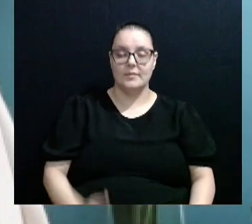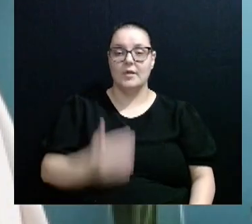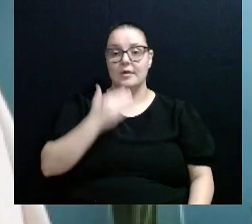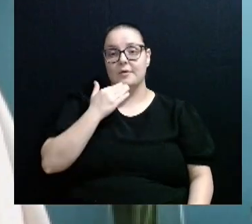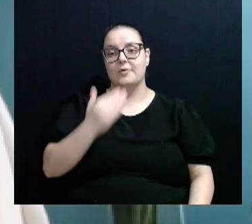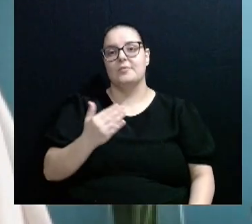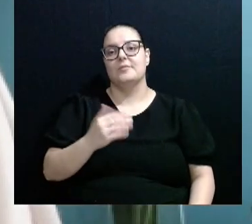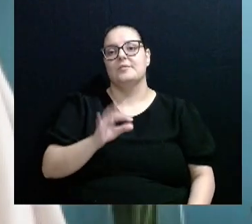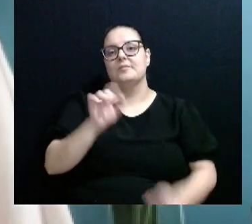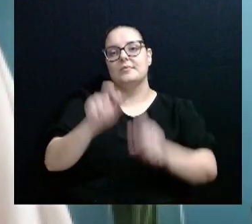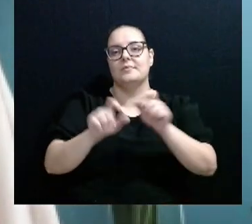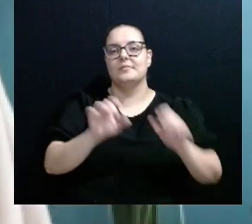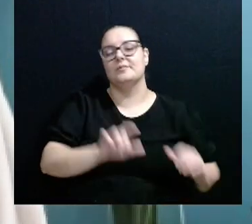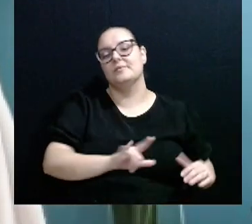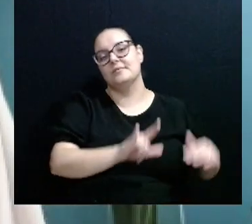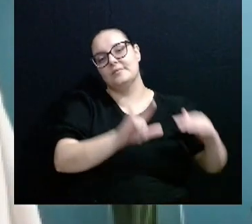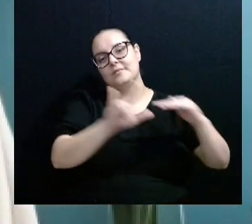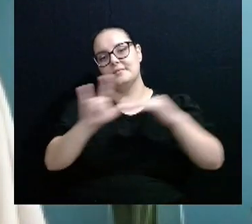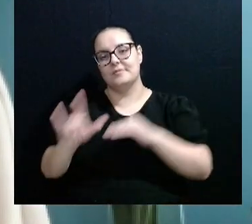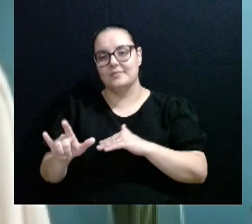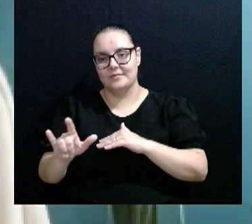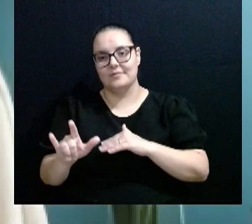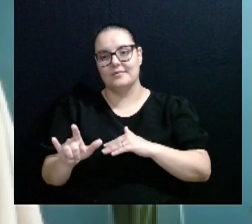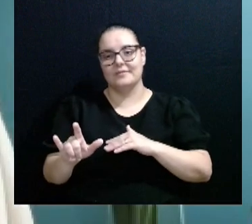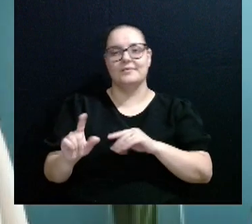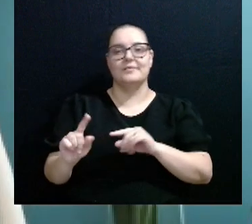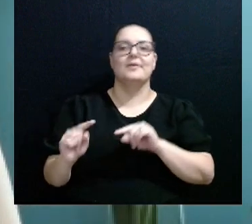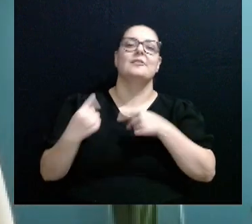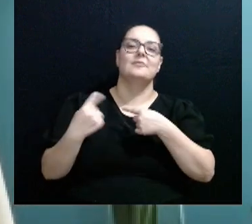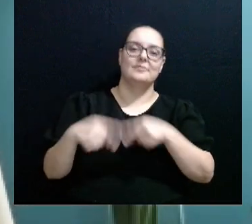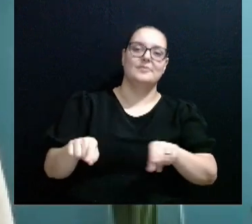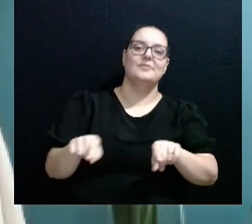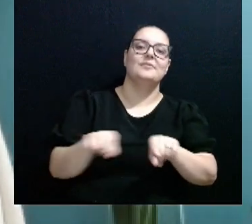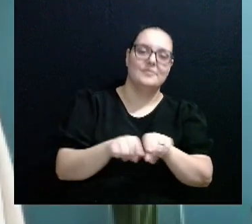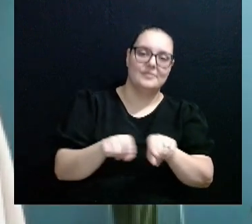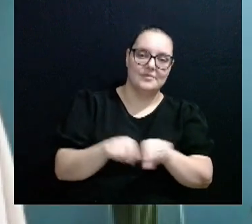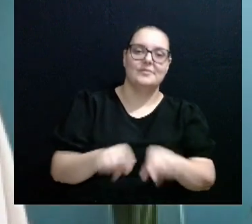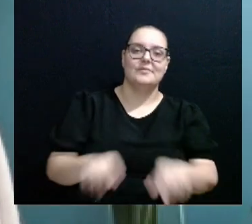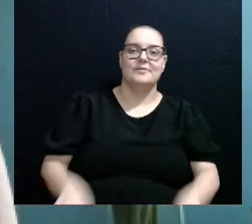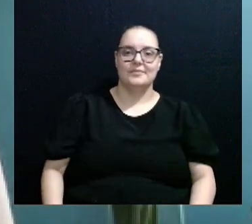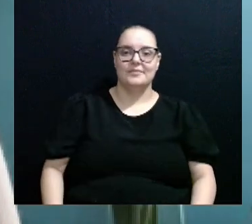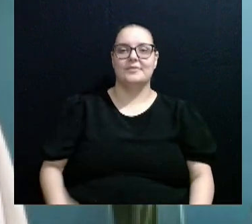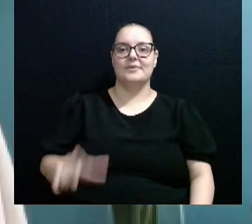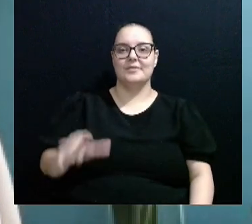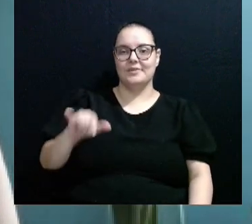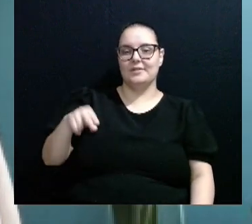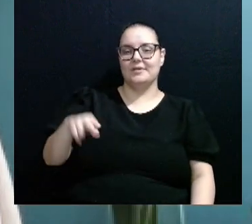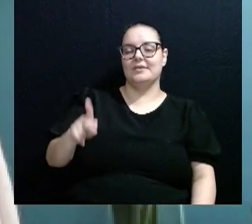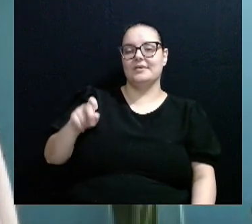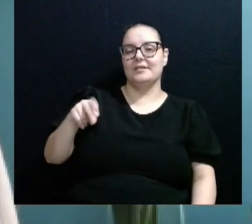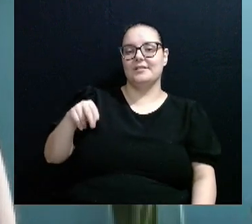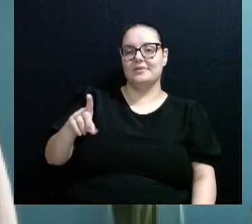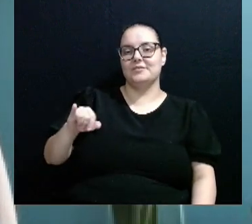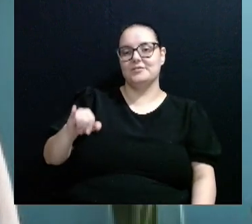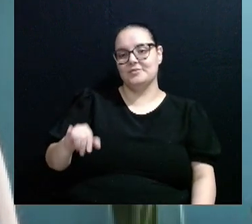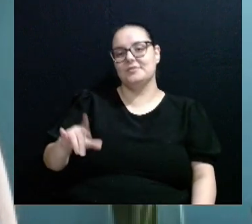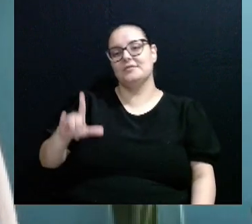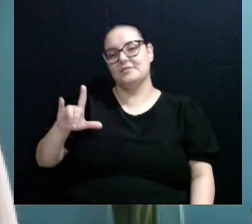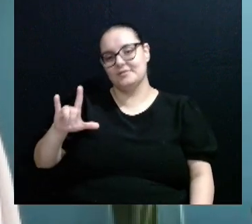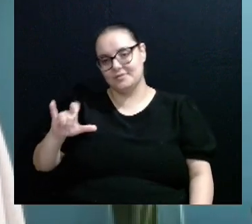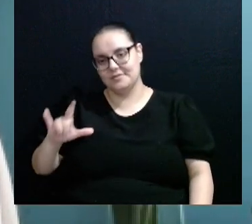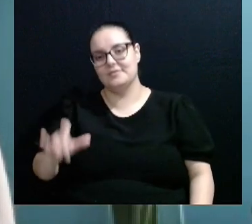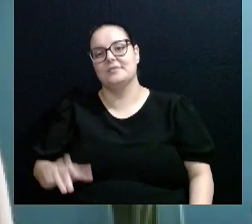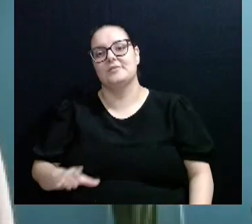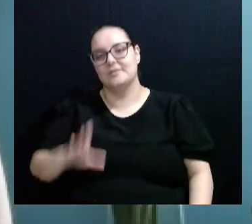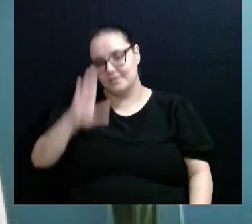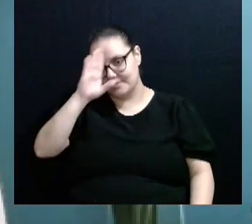me procurarem e me provocarem no LinkedIn e no Instagram, que são as minhas redes sociais principais,